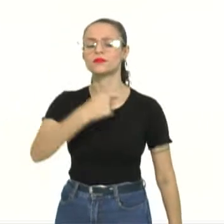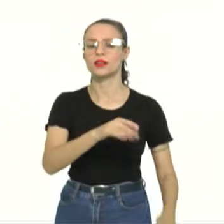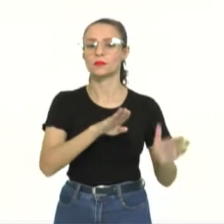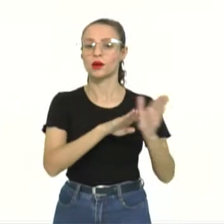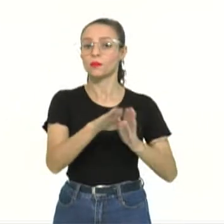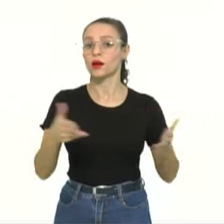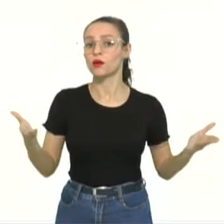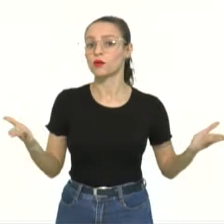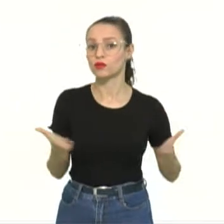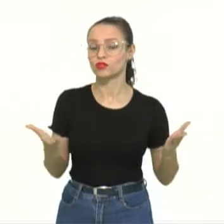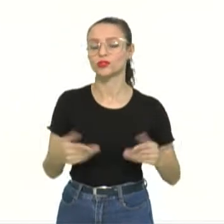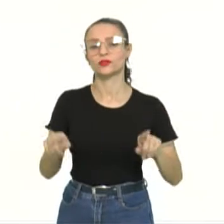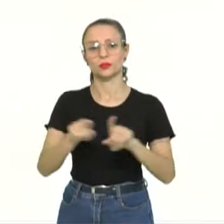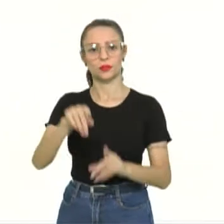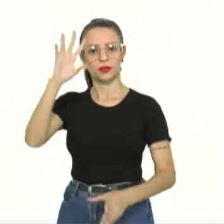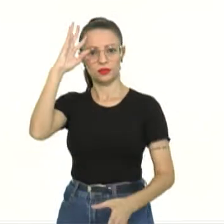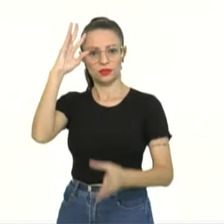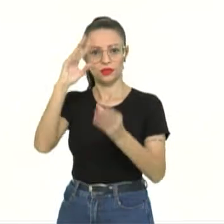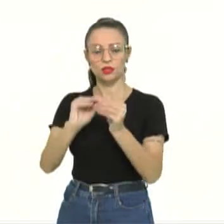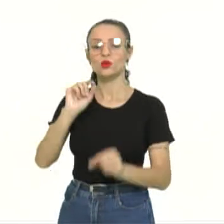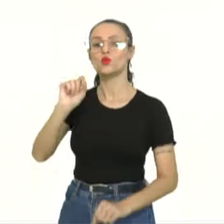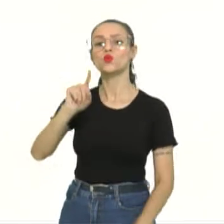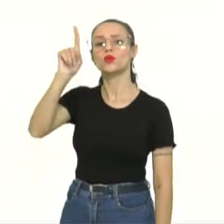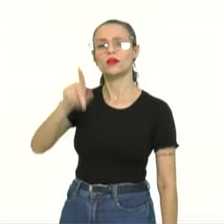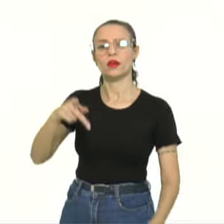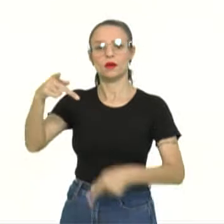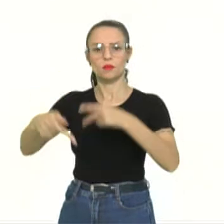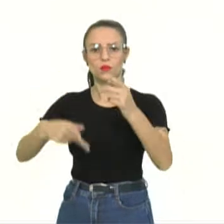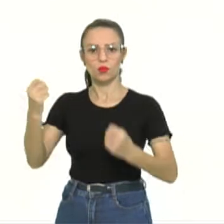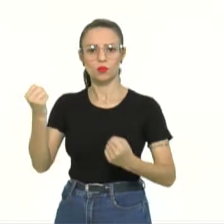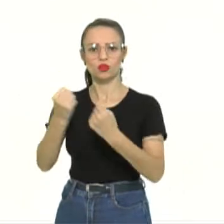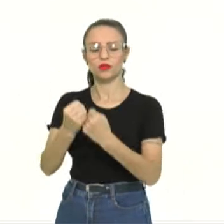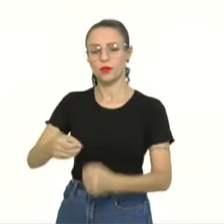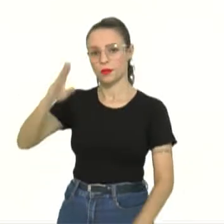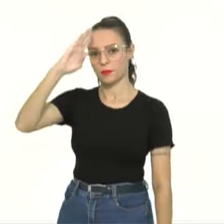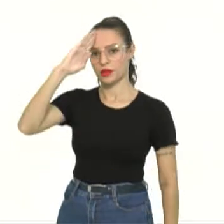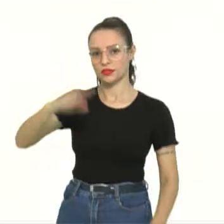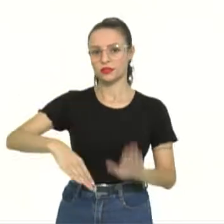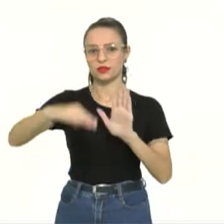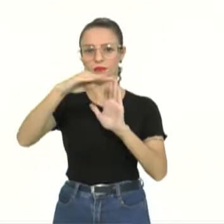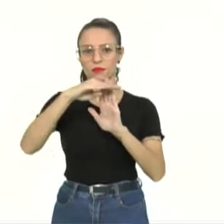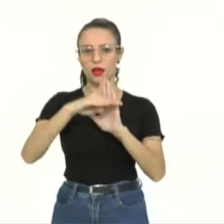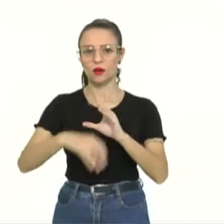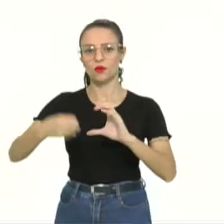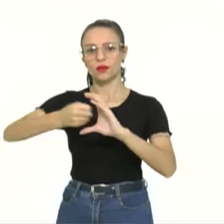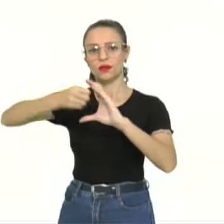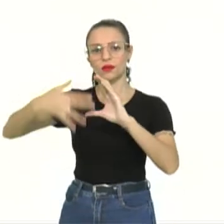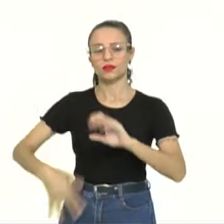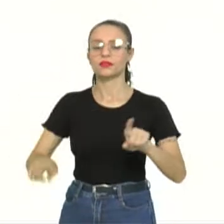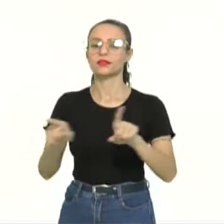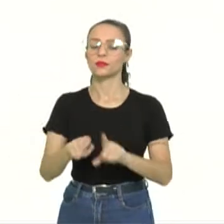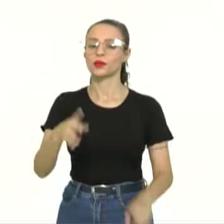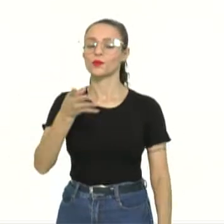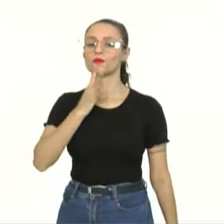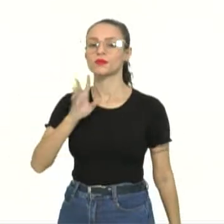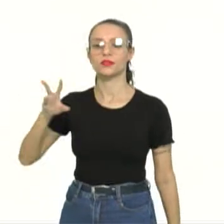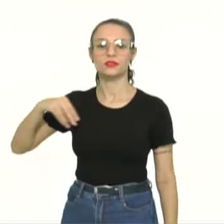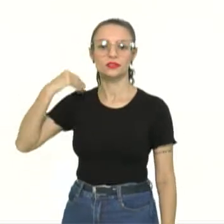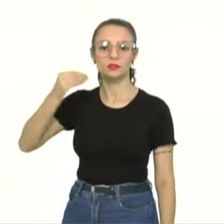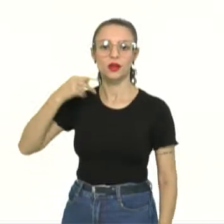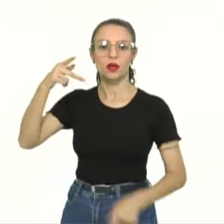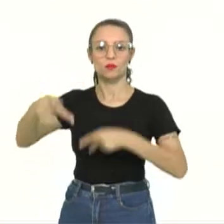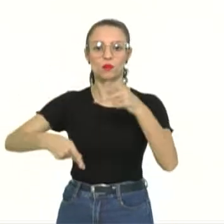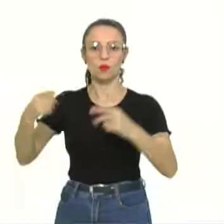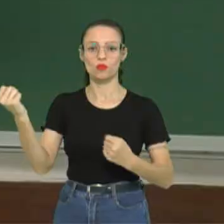hoje compreender o que é o populismo e suas principais características e conhecer também experiências